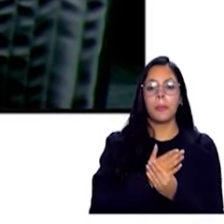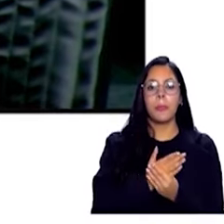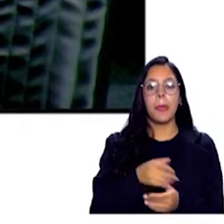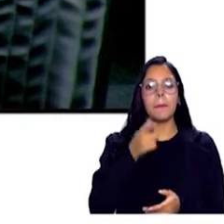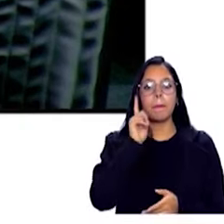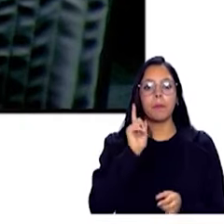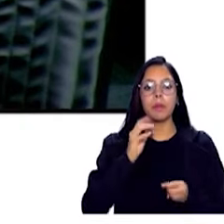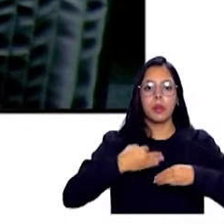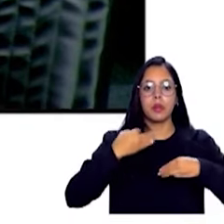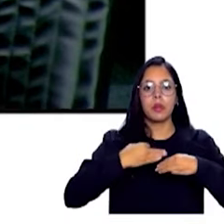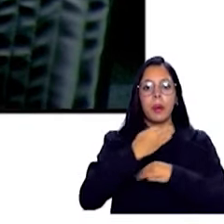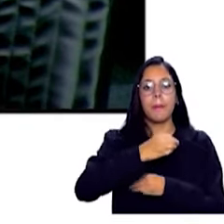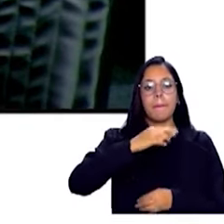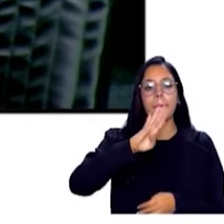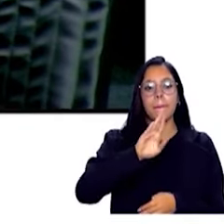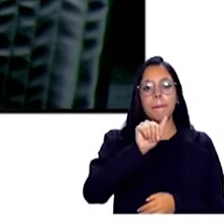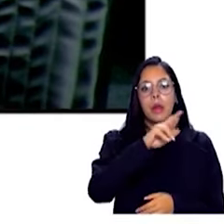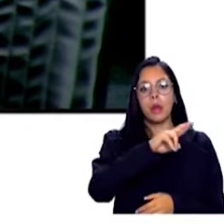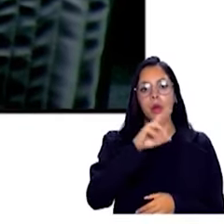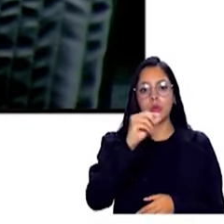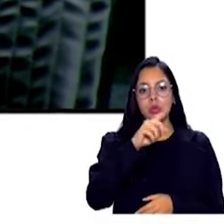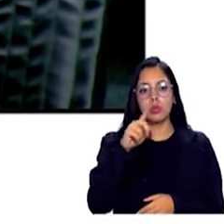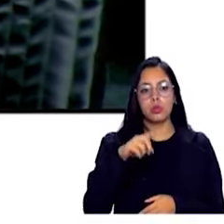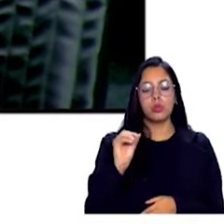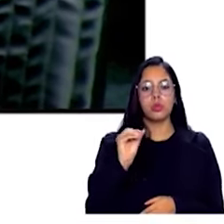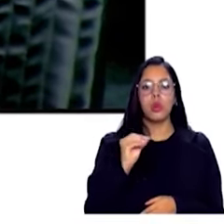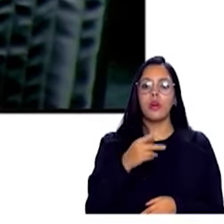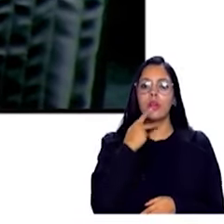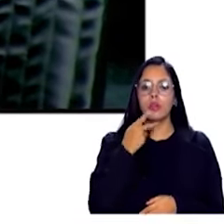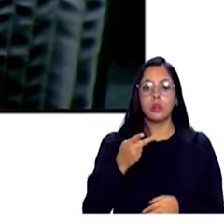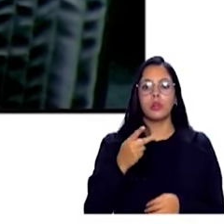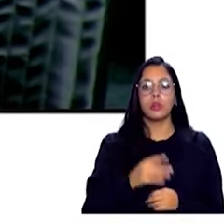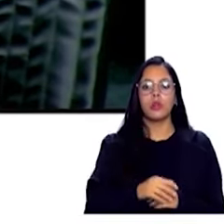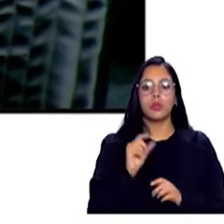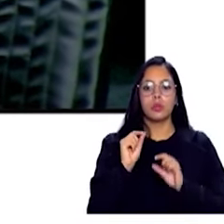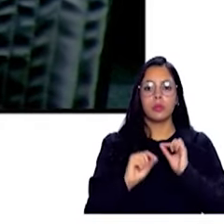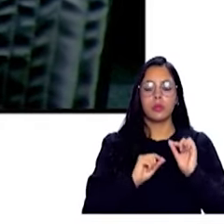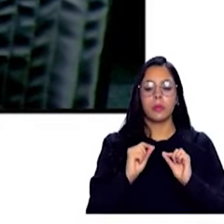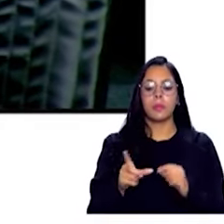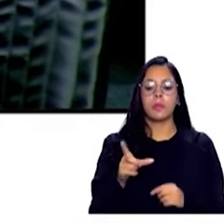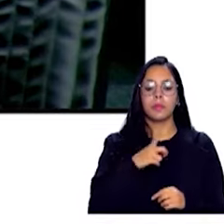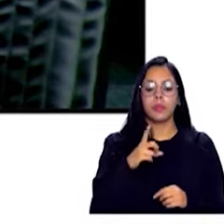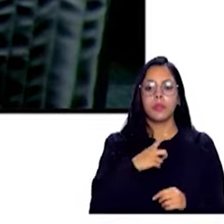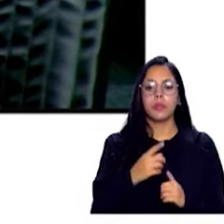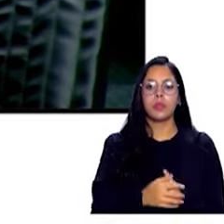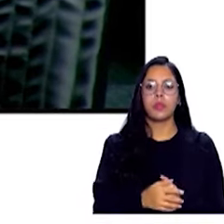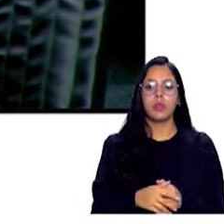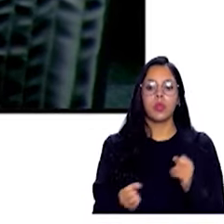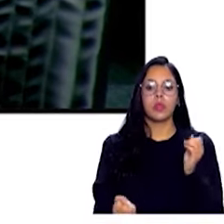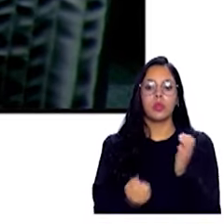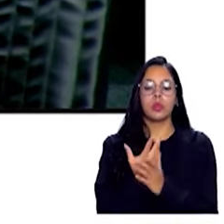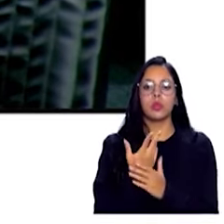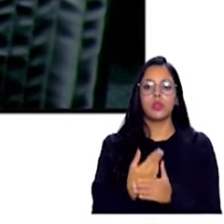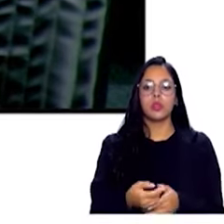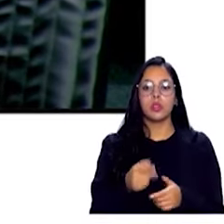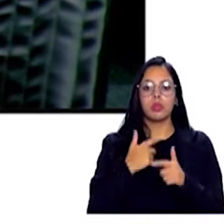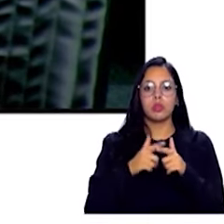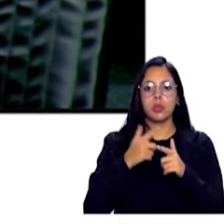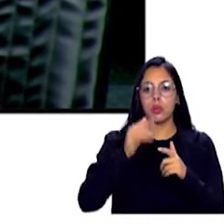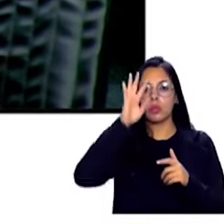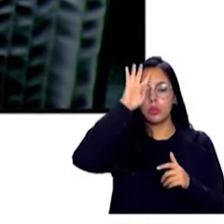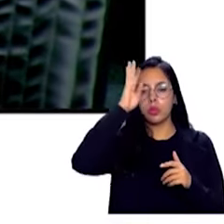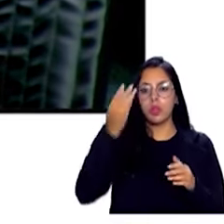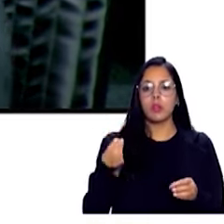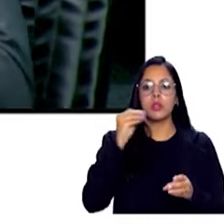palestra de abertura que um backlash que houve na criação do do das soluções vinculantes dentro do Supremo